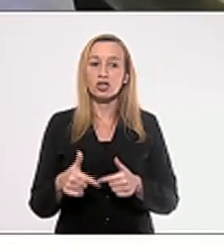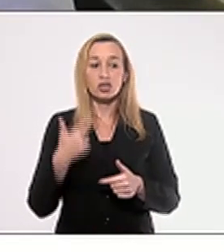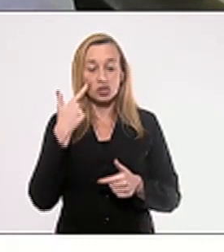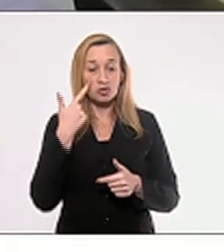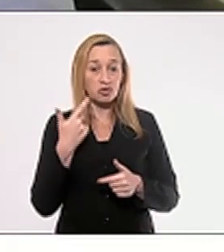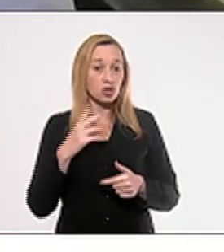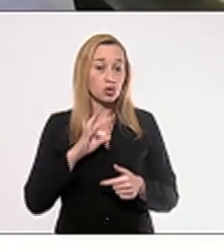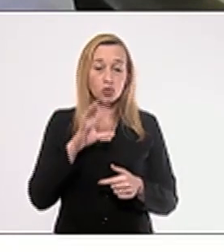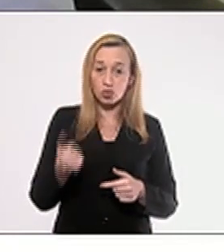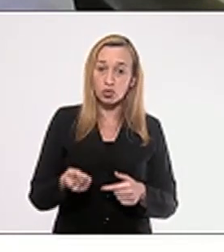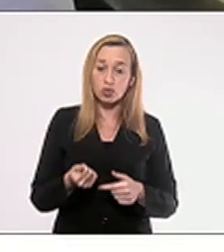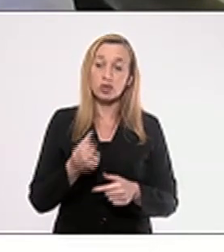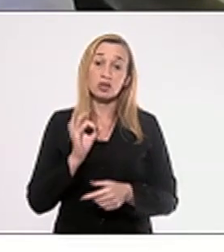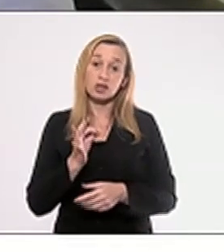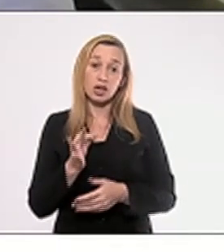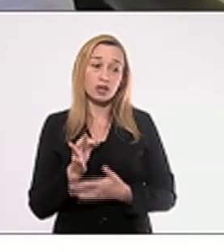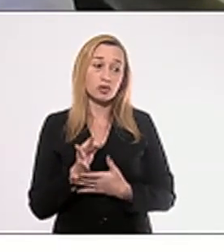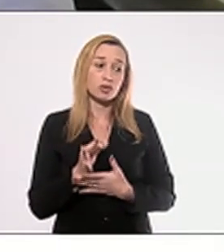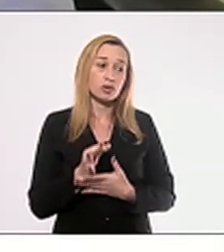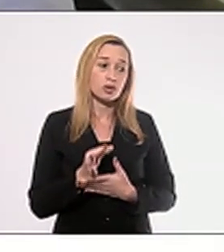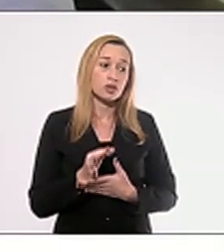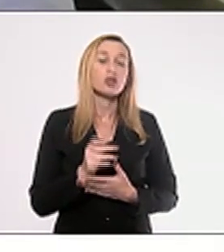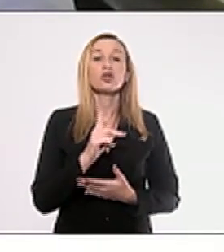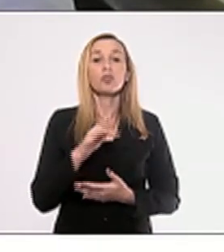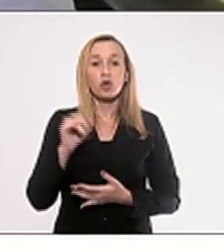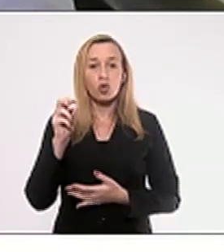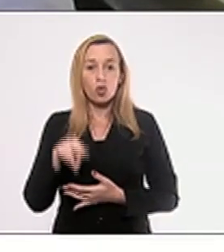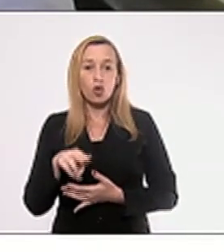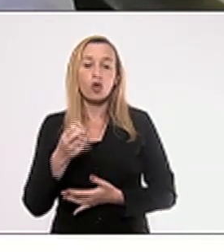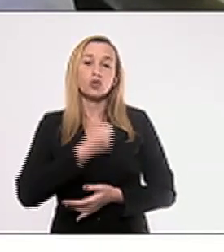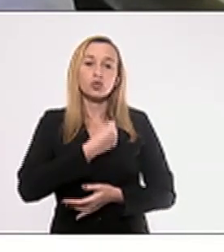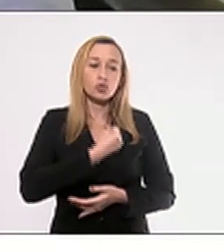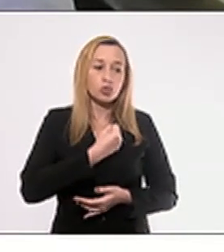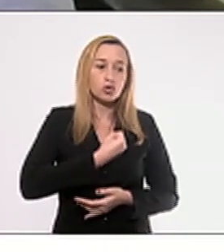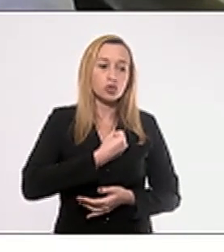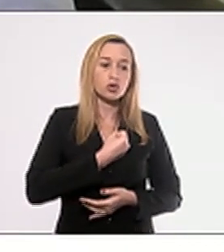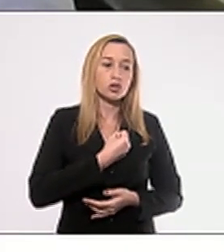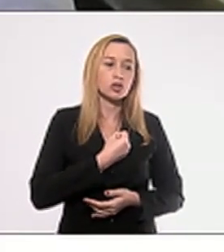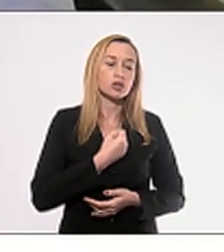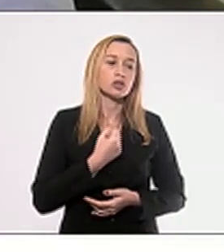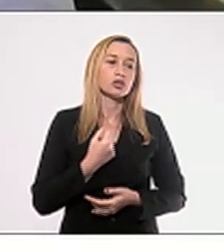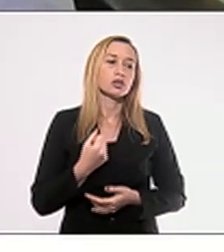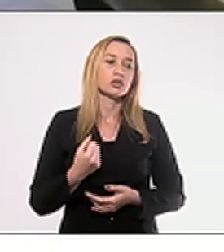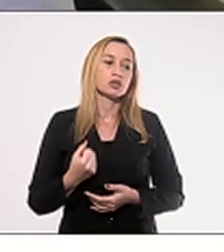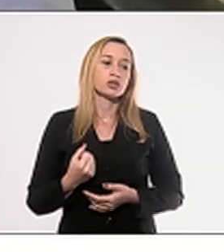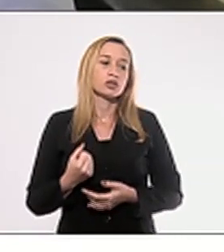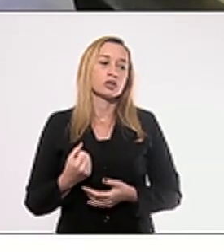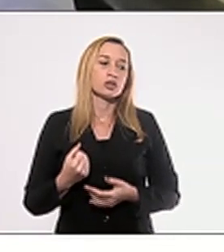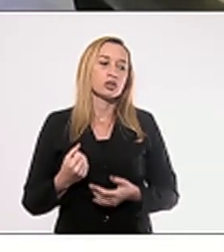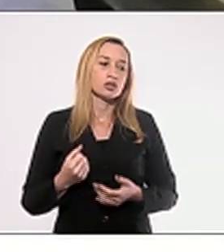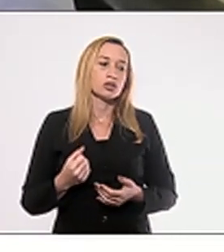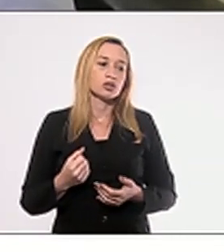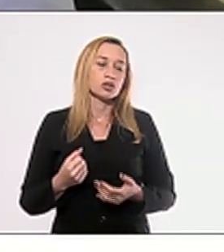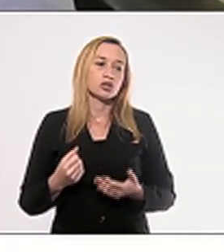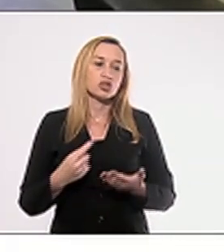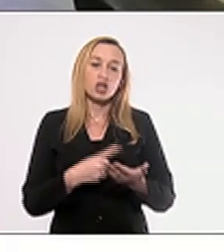após. E, efetivamente, tal qual o PROCON, o número de conciliações